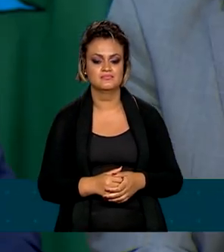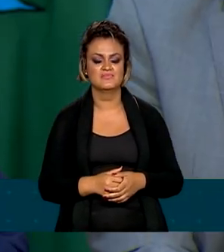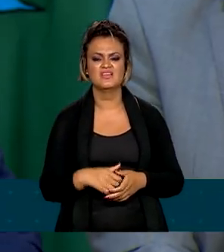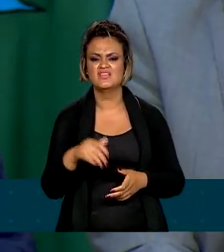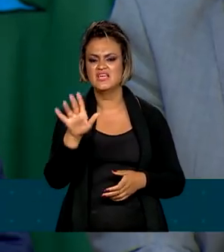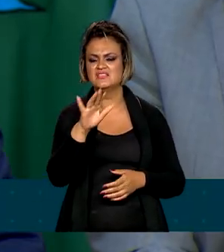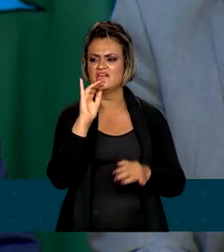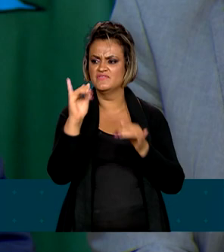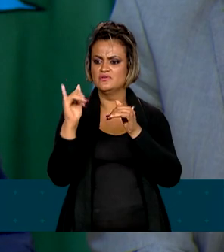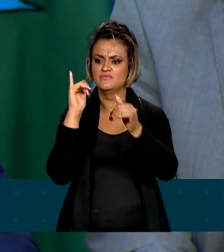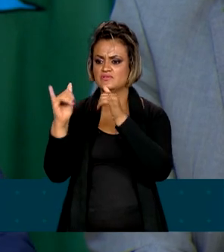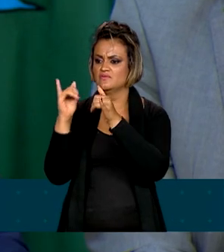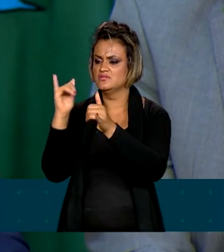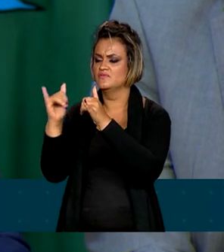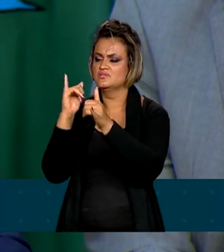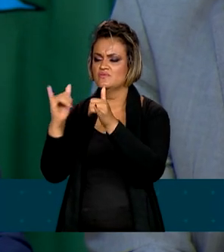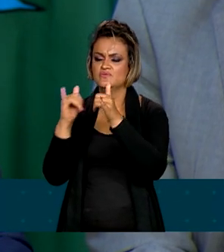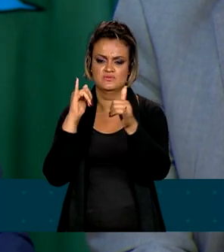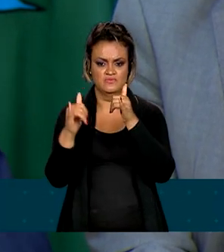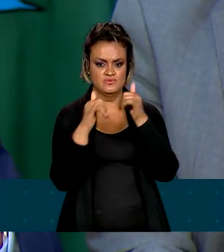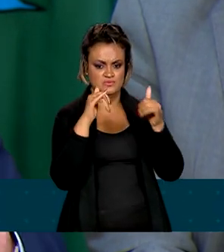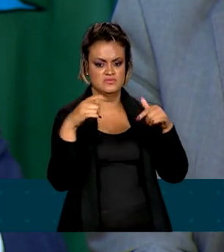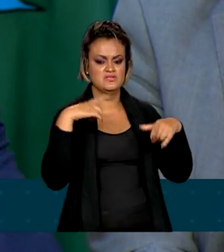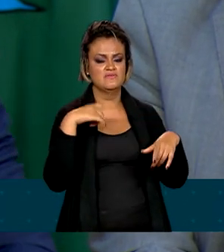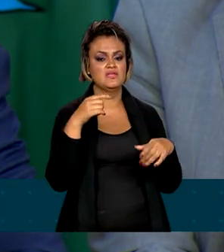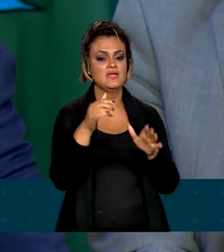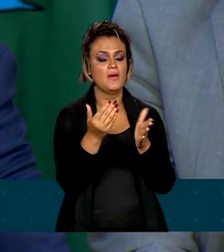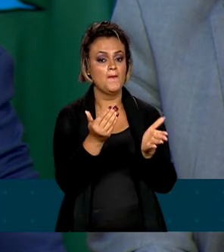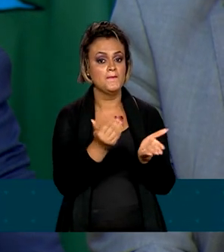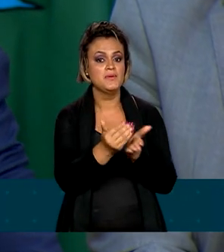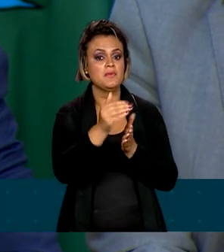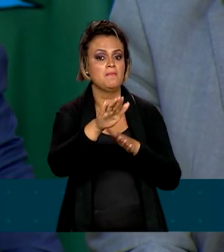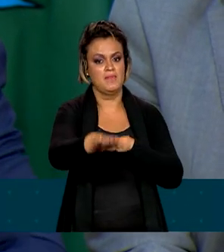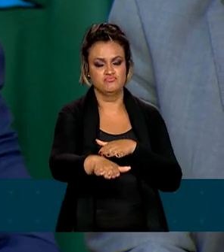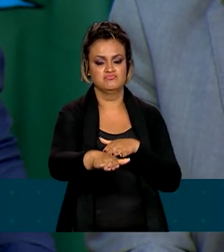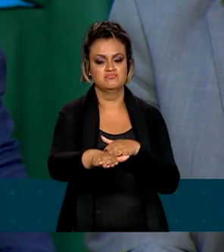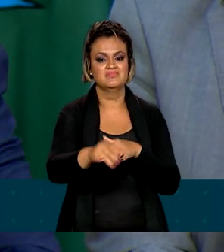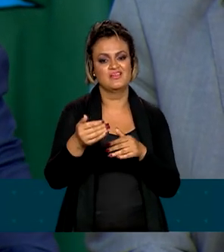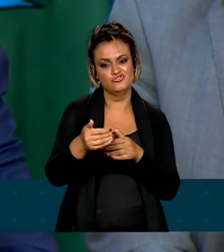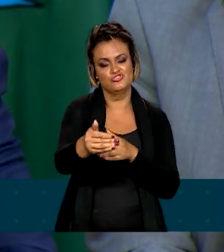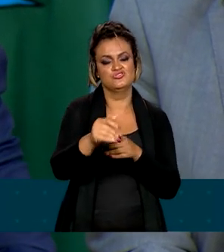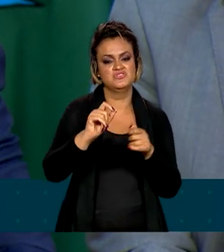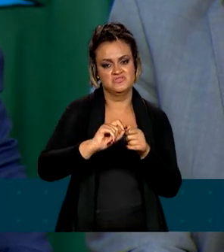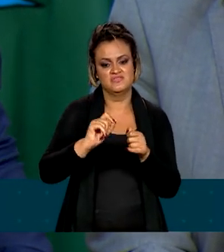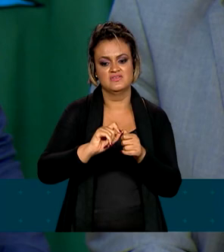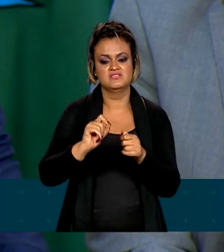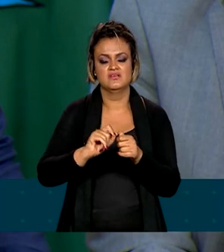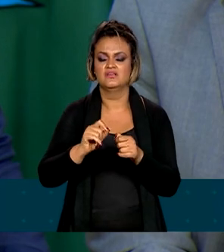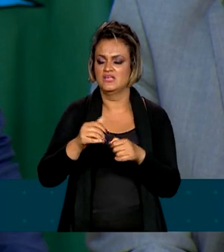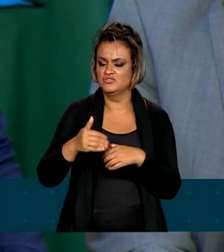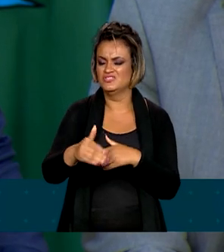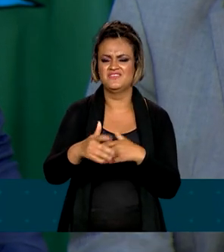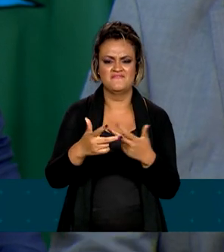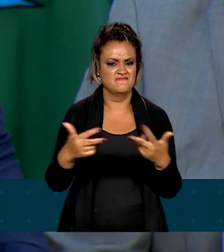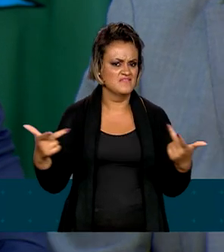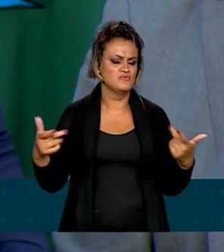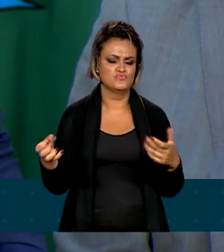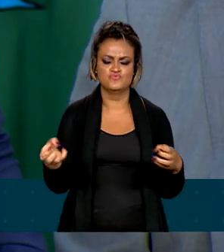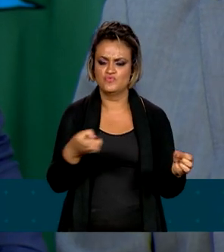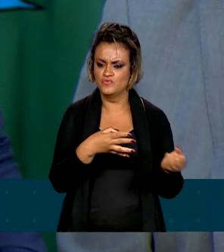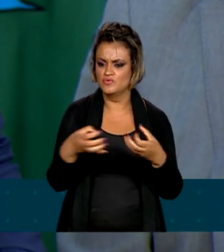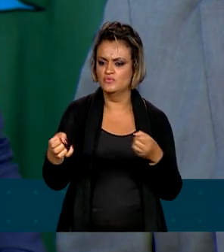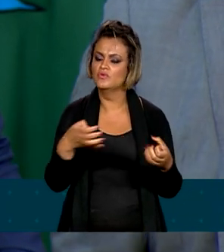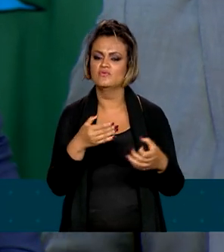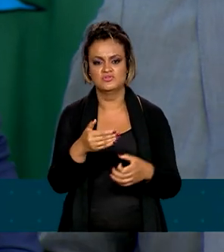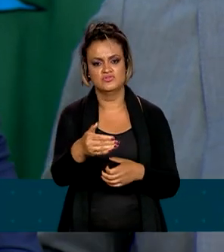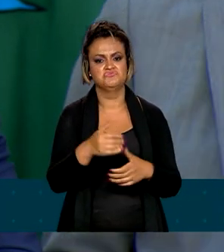Esses comunicados aqui é apenas um primeiro passo do que a gente está fazendo e muita coisa nova vai